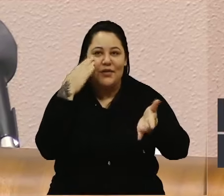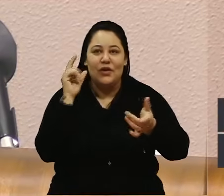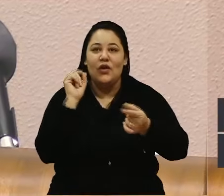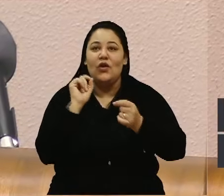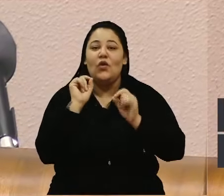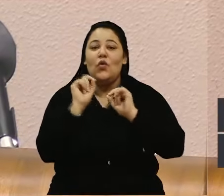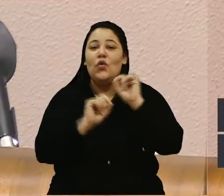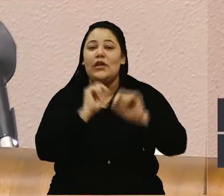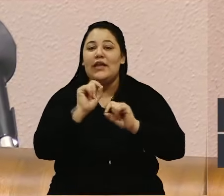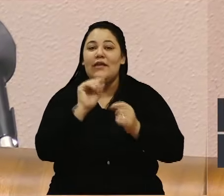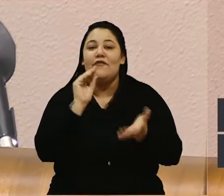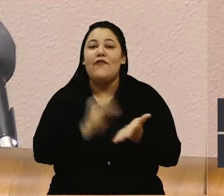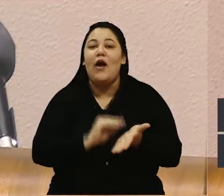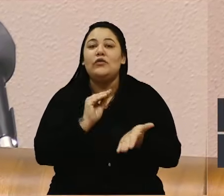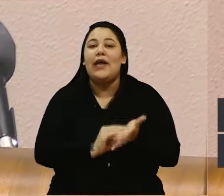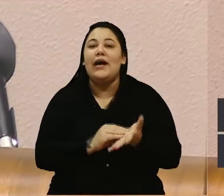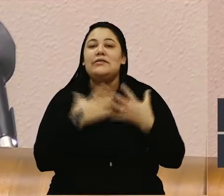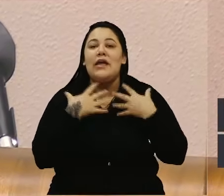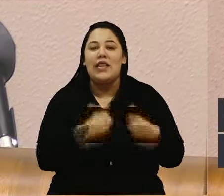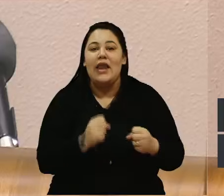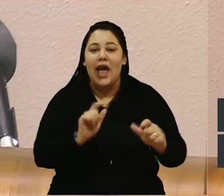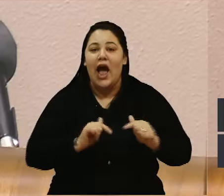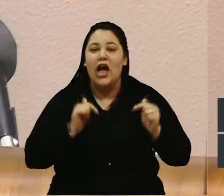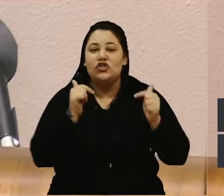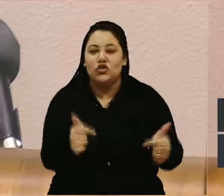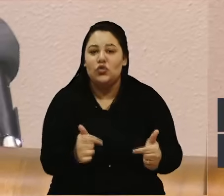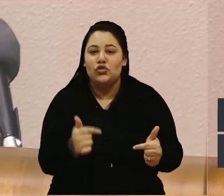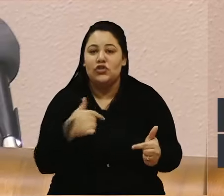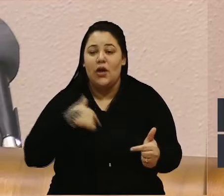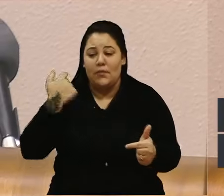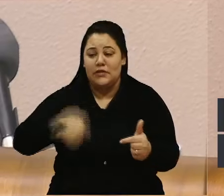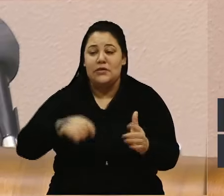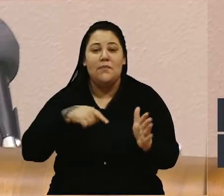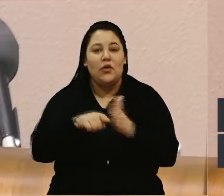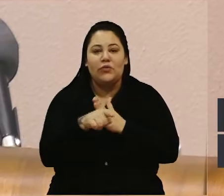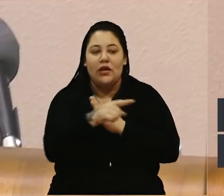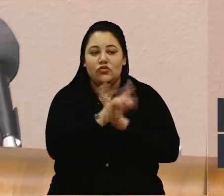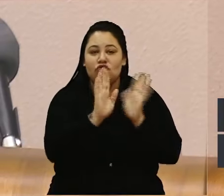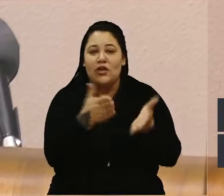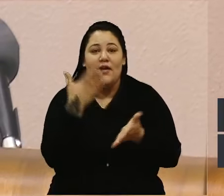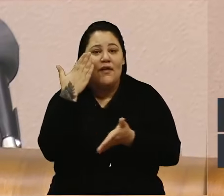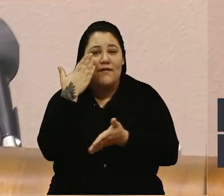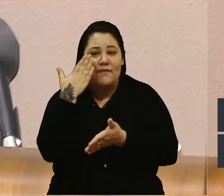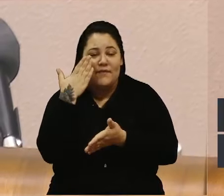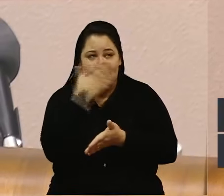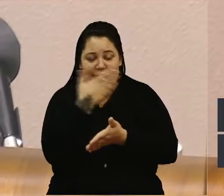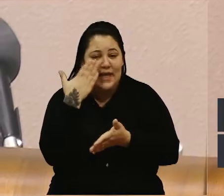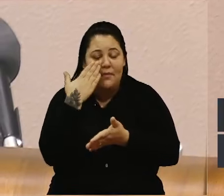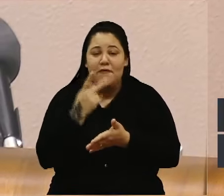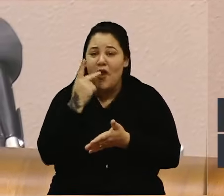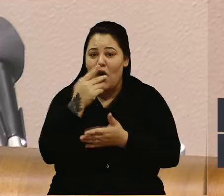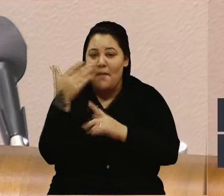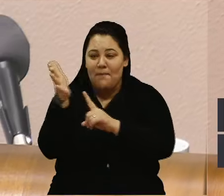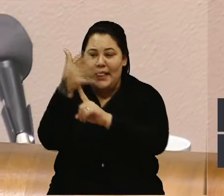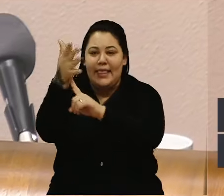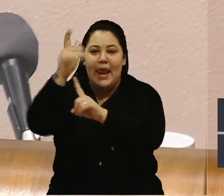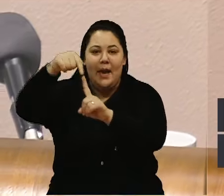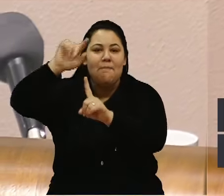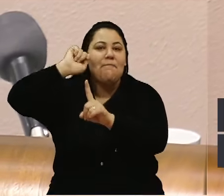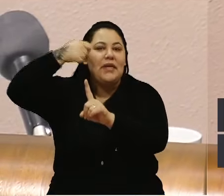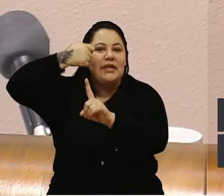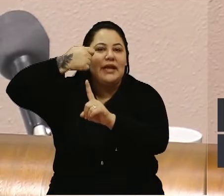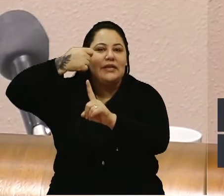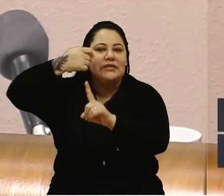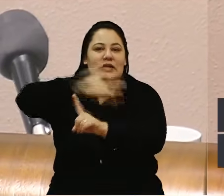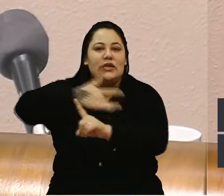para a secretaria tomar providências? É isso que a gente precisa perguntar. O senhor falou que já está na bandeira preta, o que mais precisa acontecer para